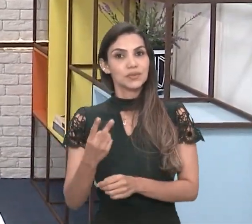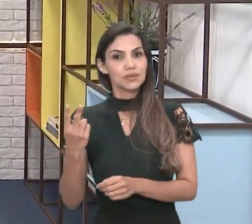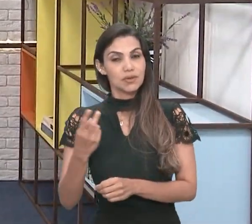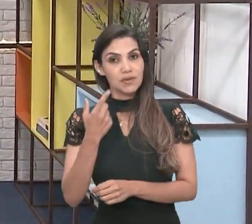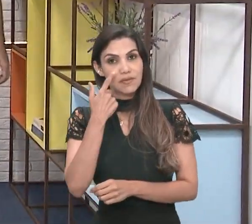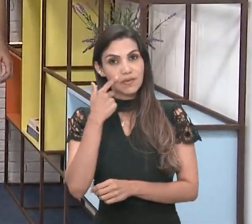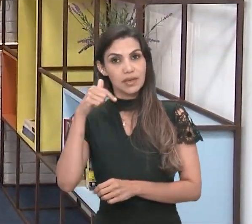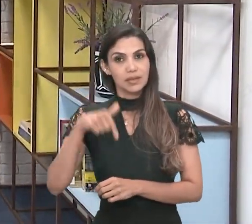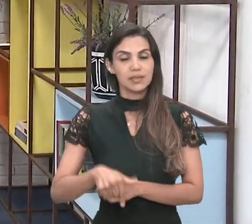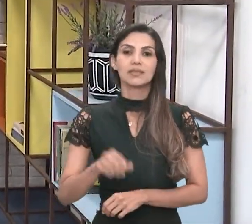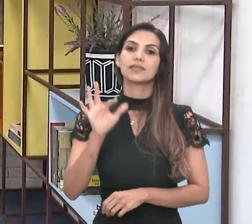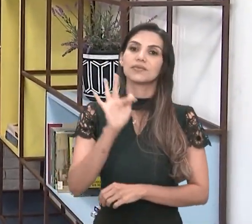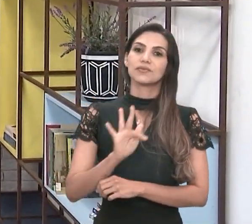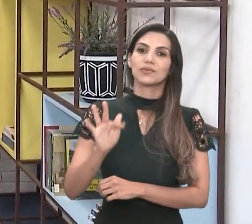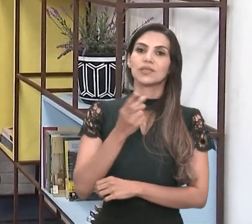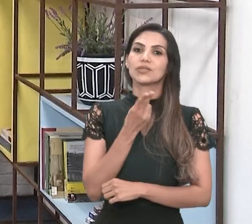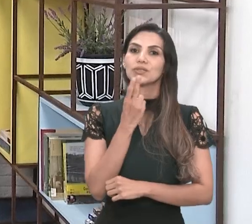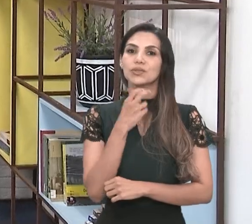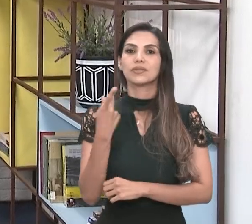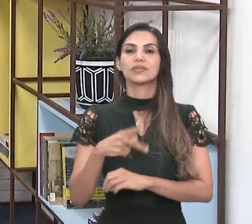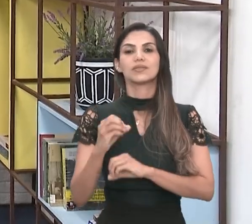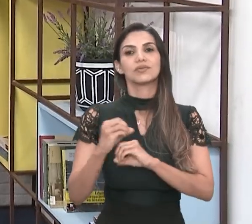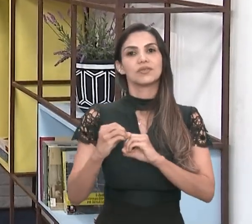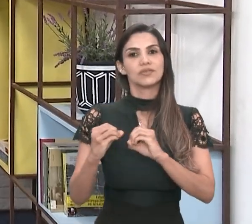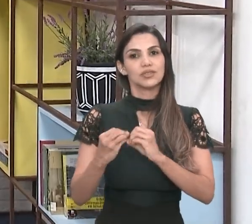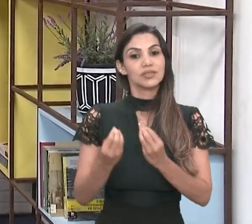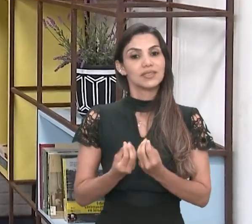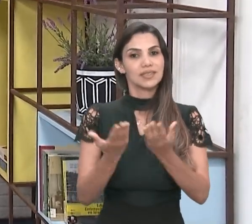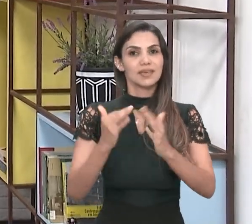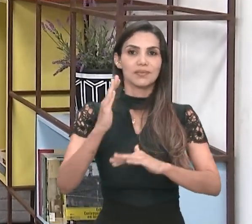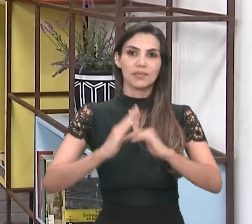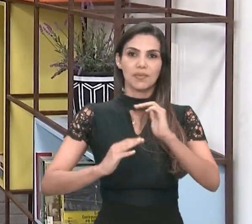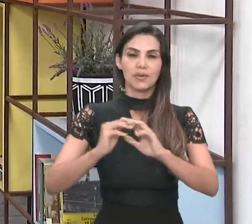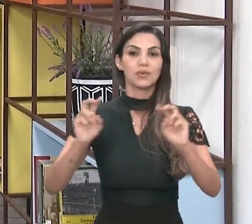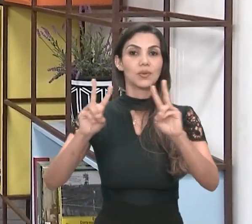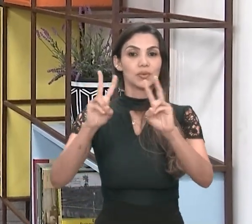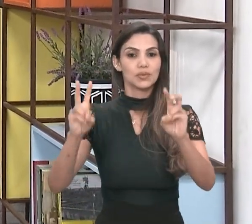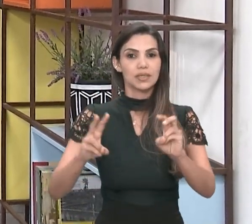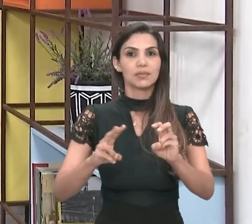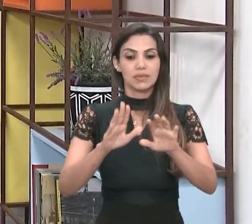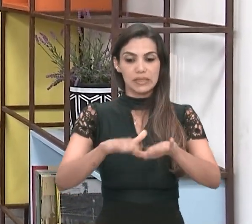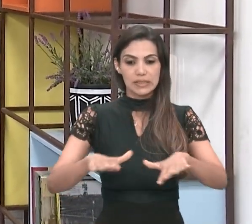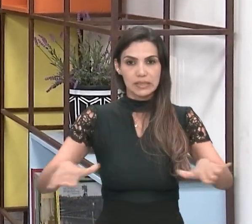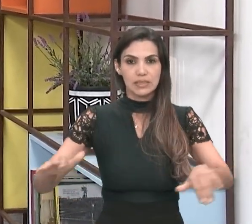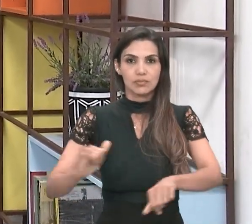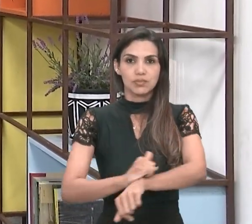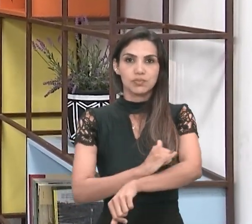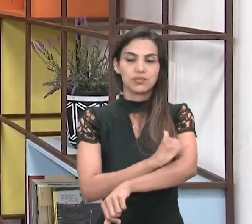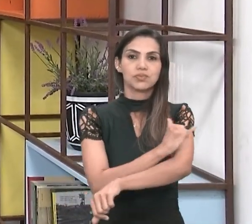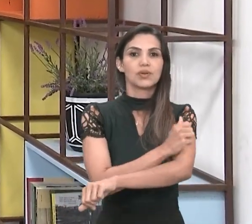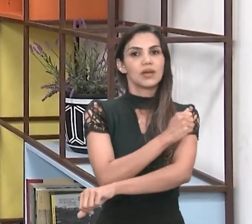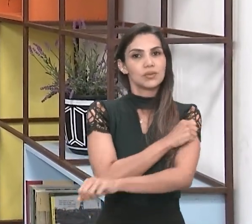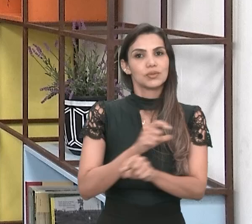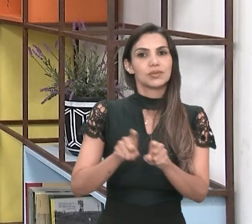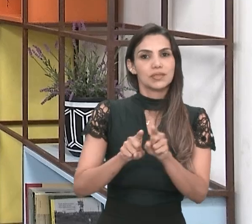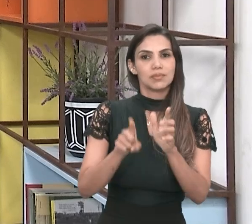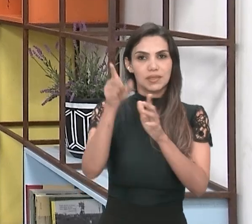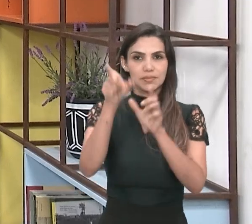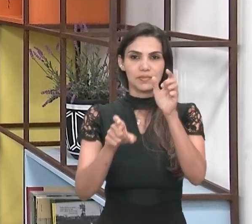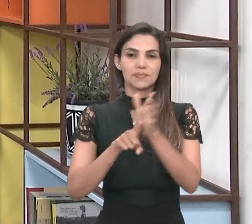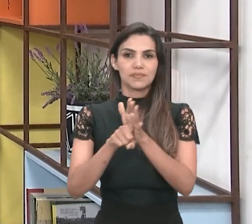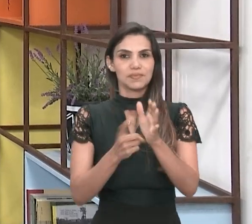Faculdade de Nutrição da UFG oferece capacitação sobre obesidade infantil para estudantes e pesquisadores. Rapidinho, eu estou de